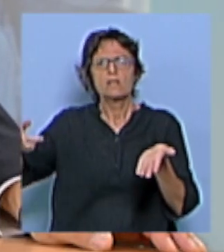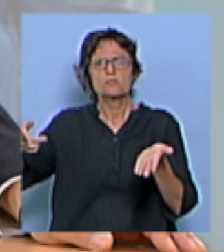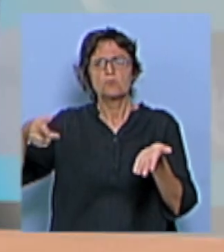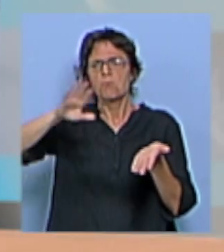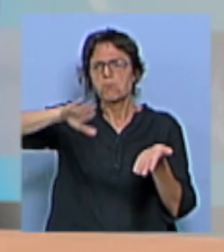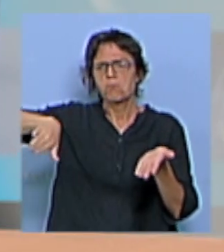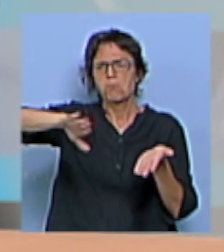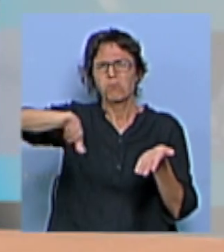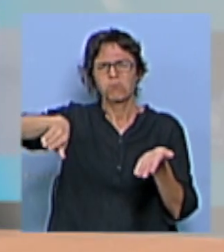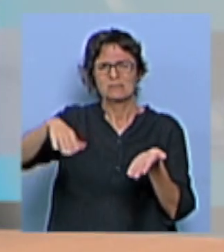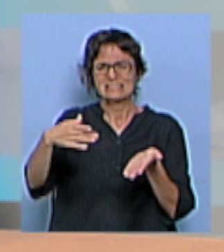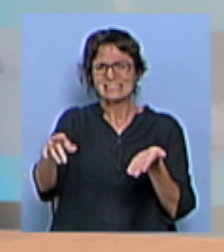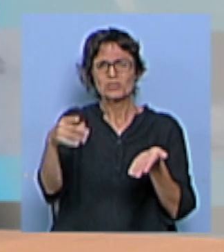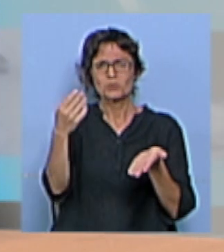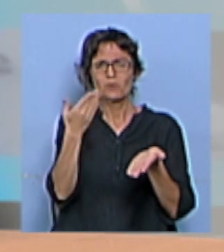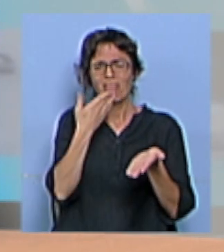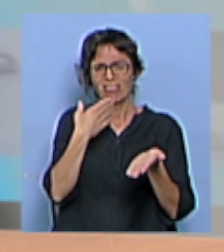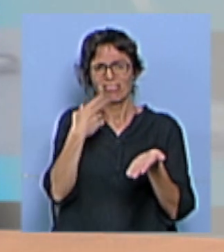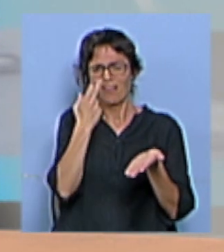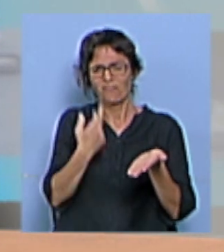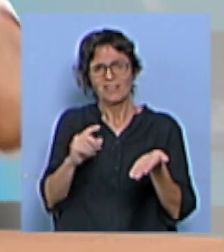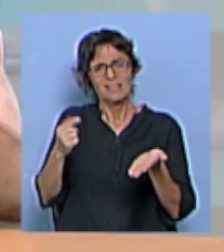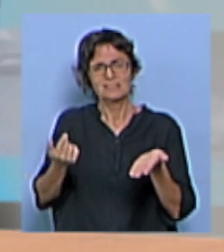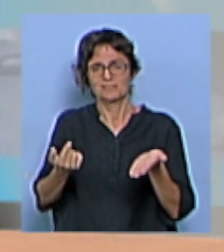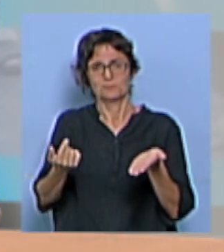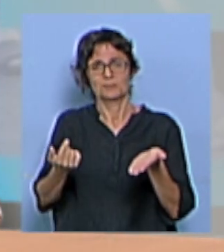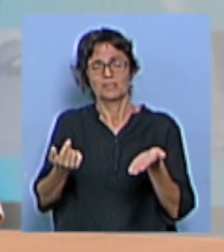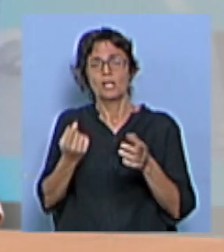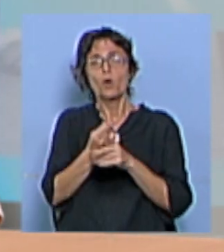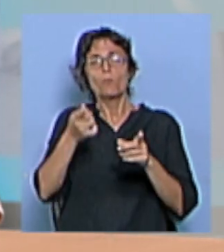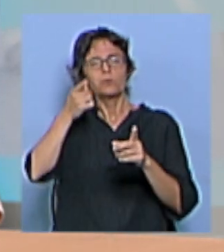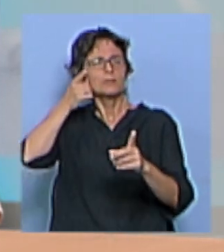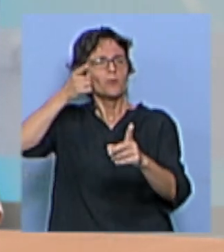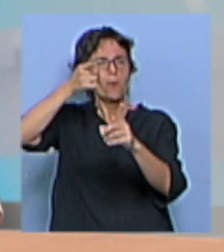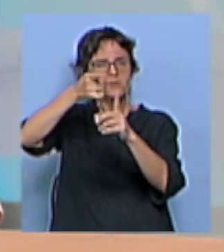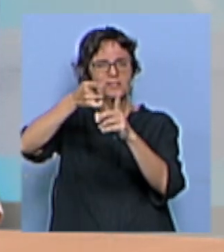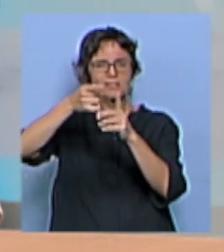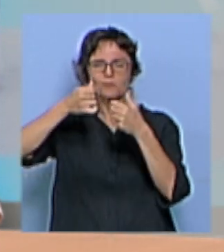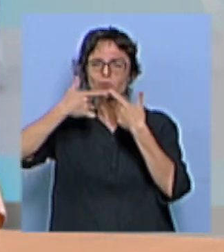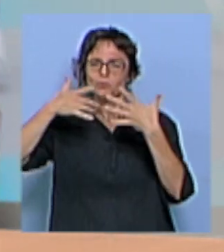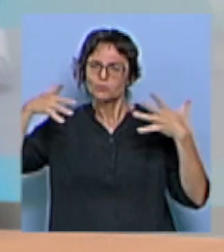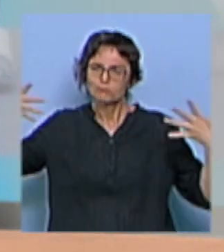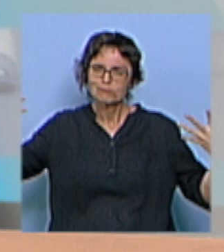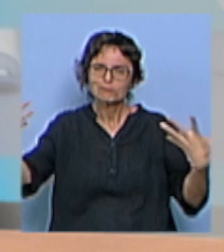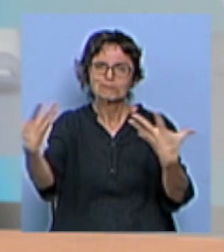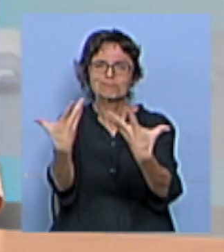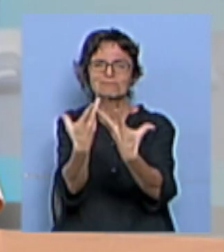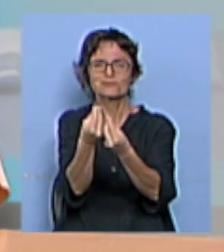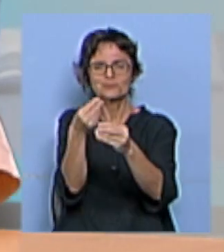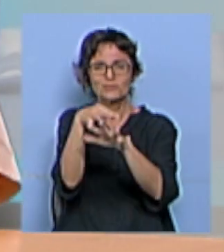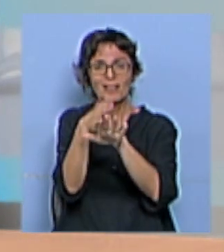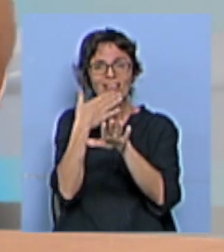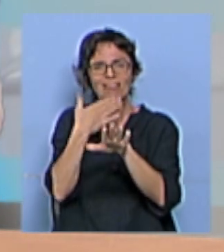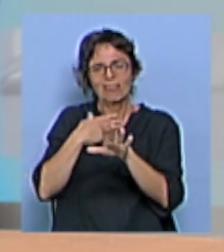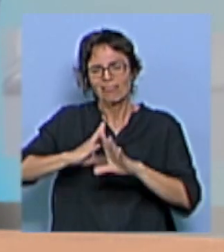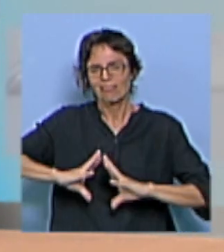de incrustar esses sentidos parcelares nessa busca do horizonte mais amplo que nos convida e que,